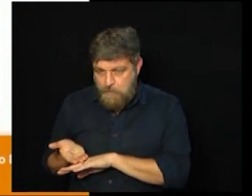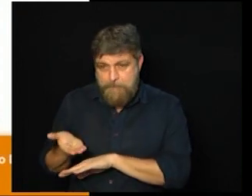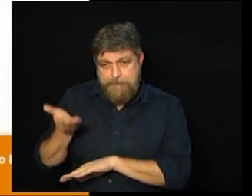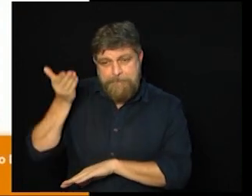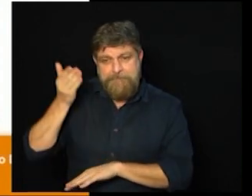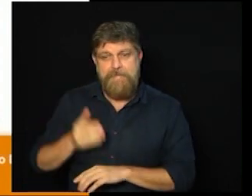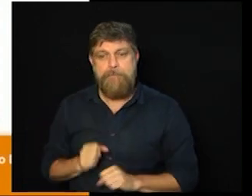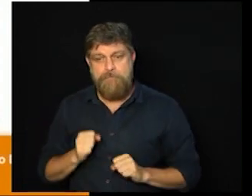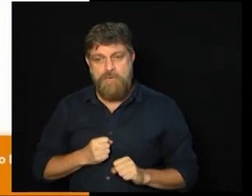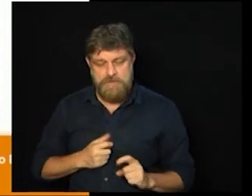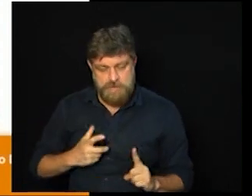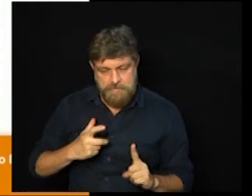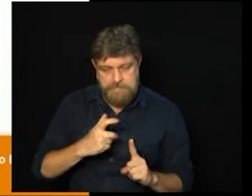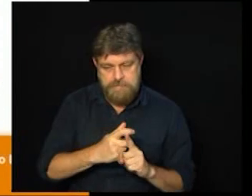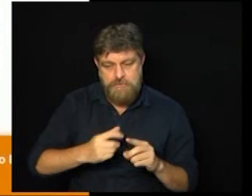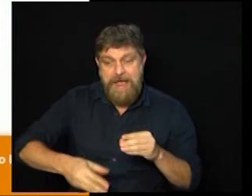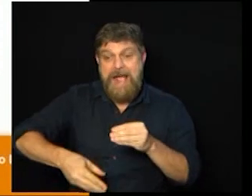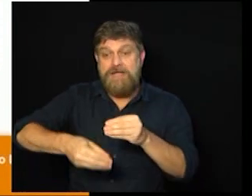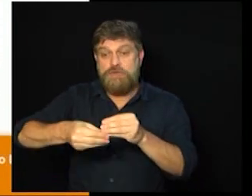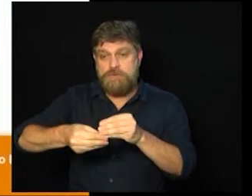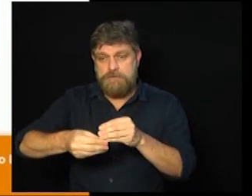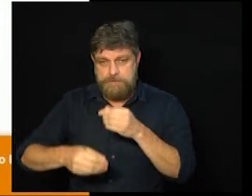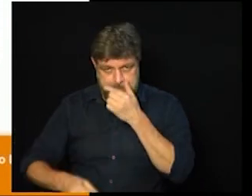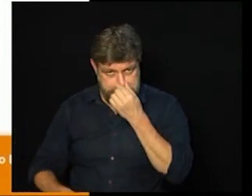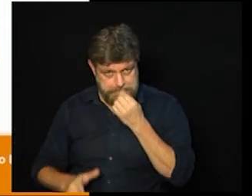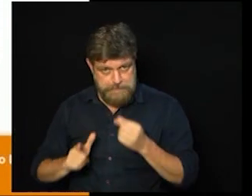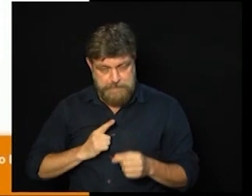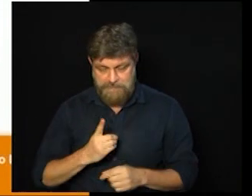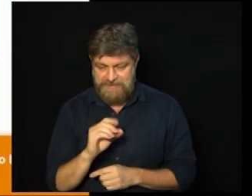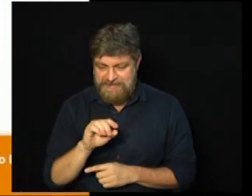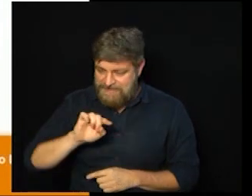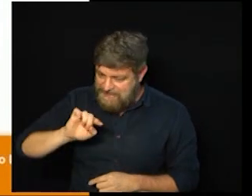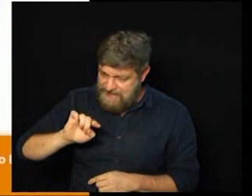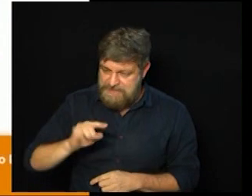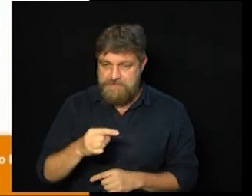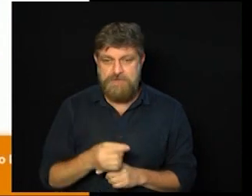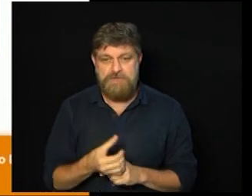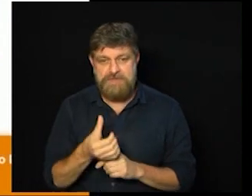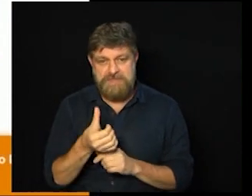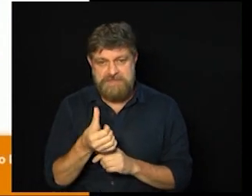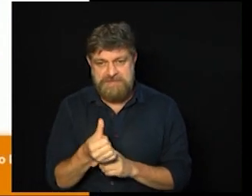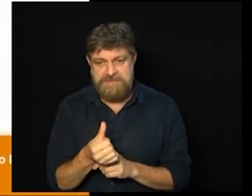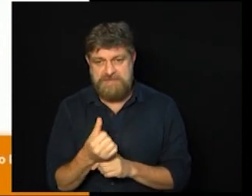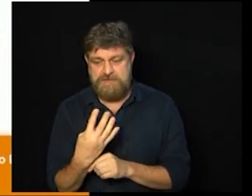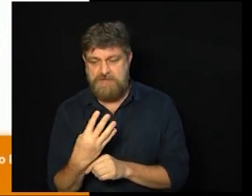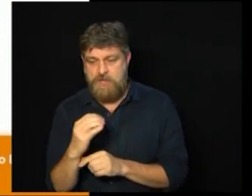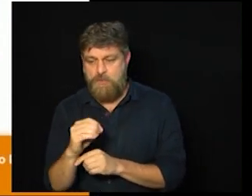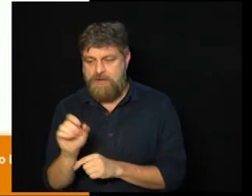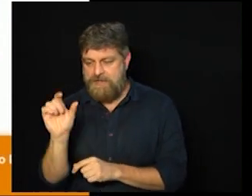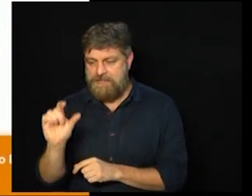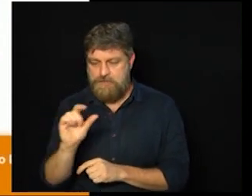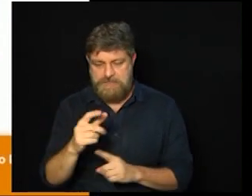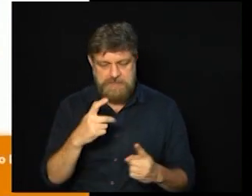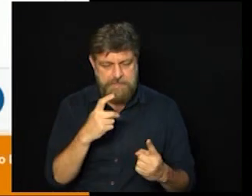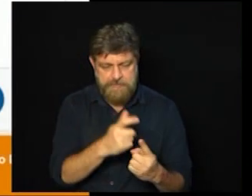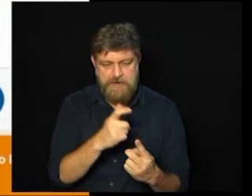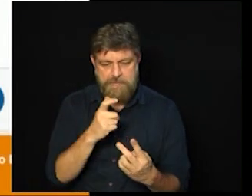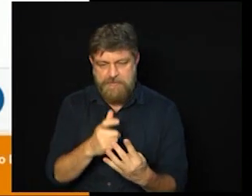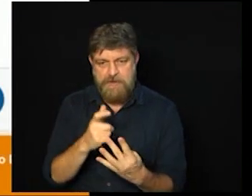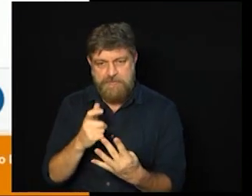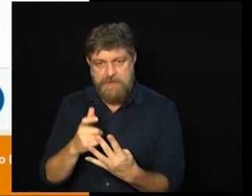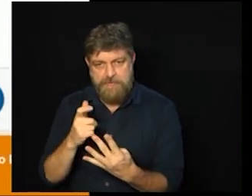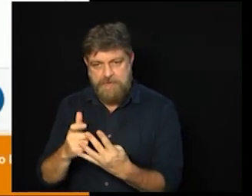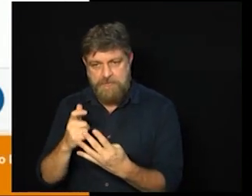para tomar a dose adicional são mais 10.640 doses aí